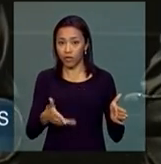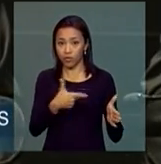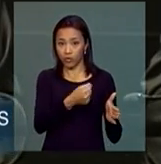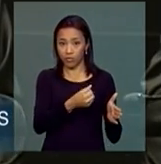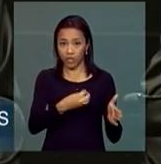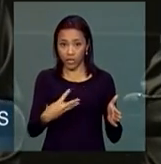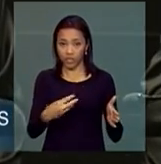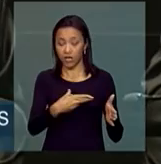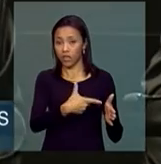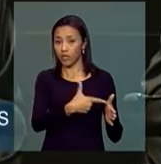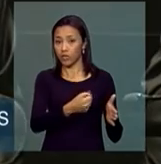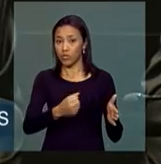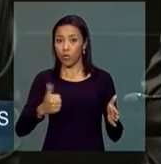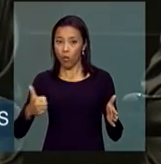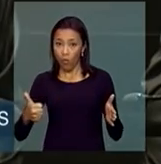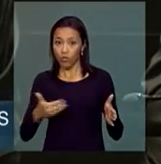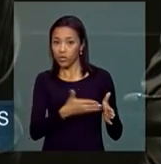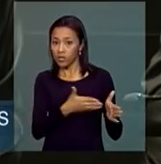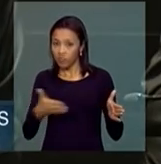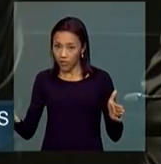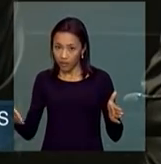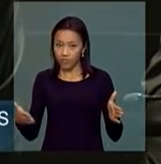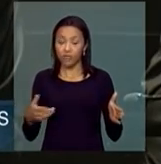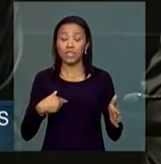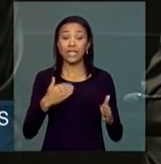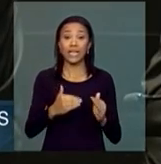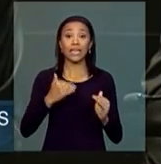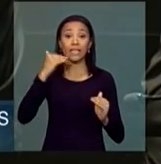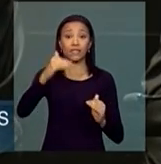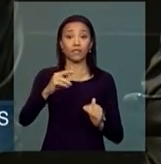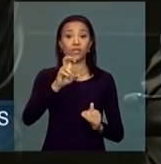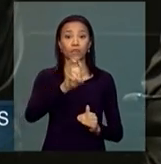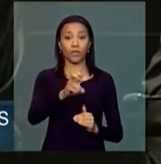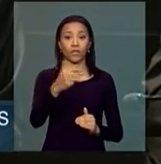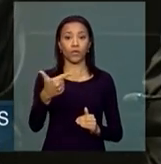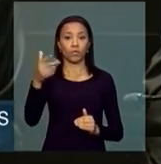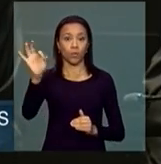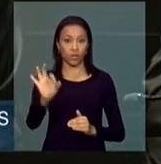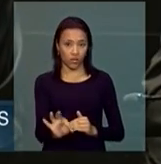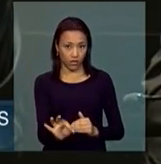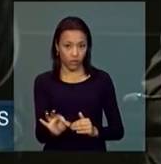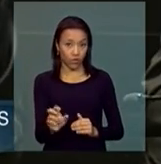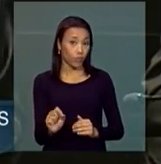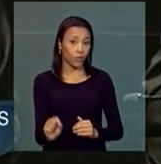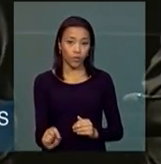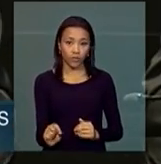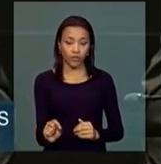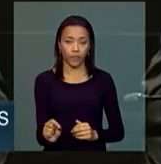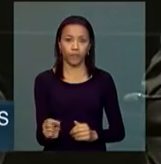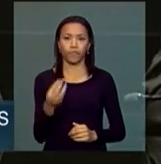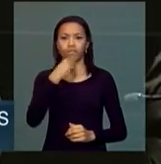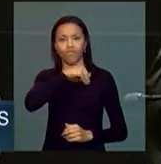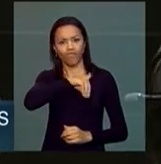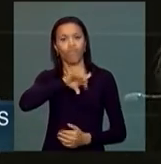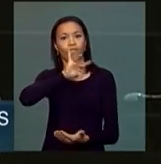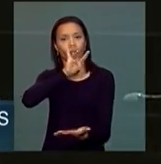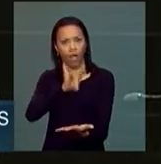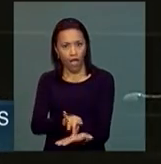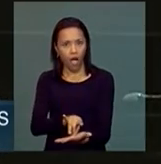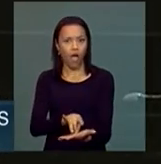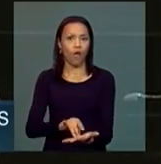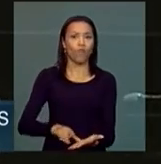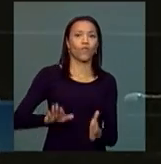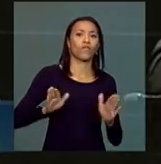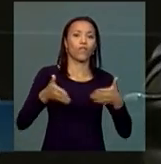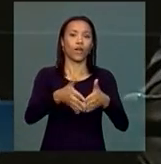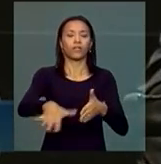2011, cresceu em 52% a renda real na agricultura